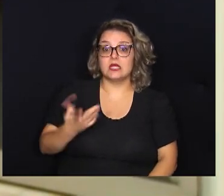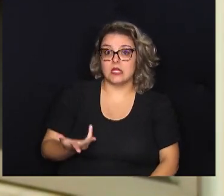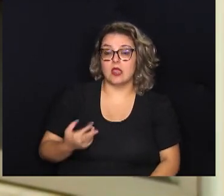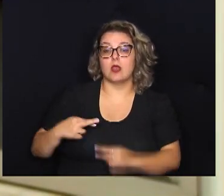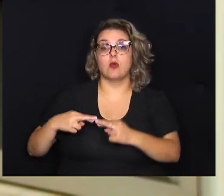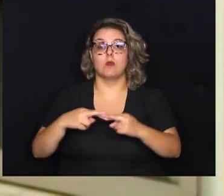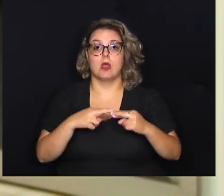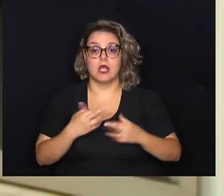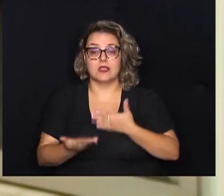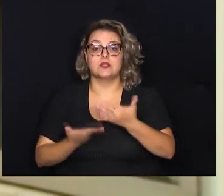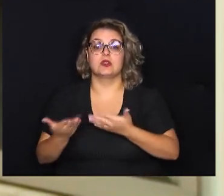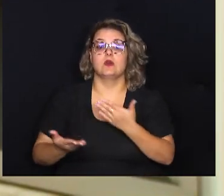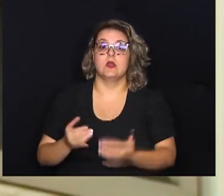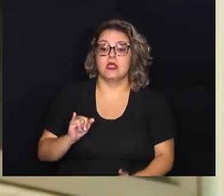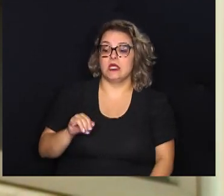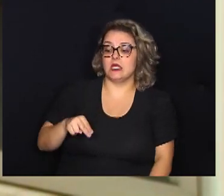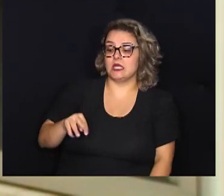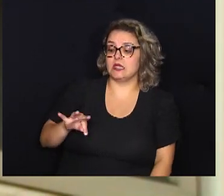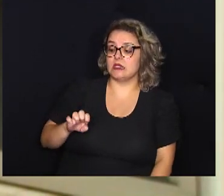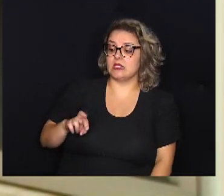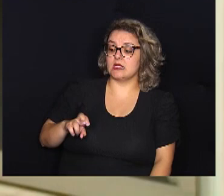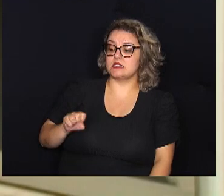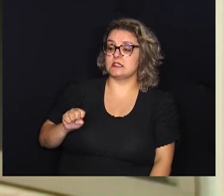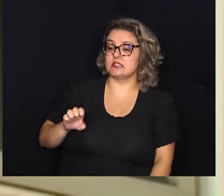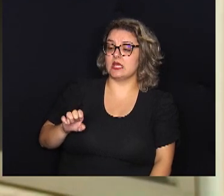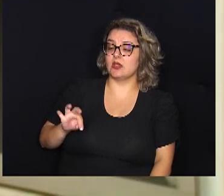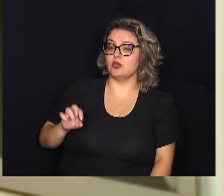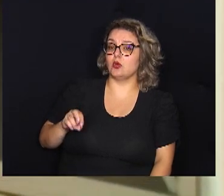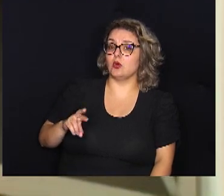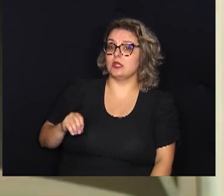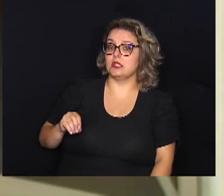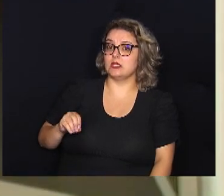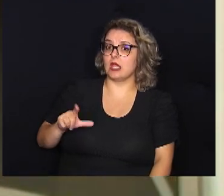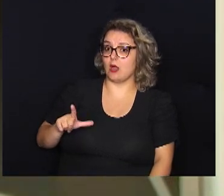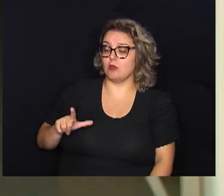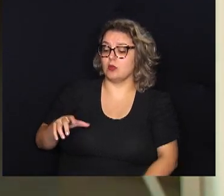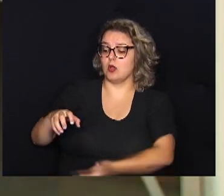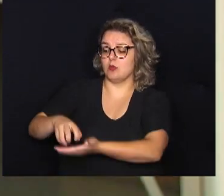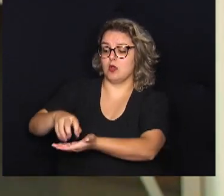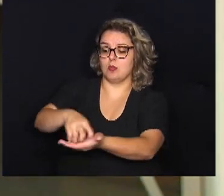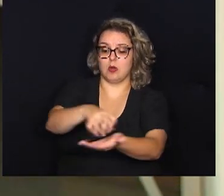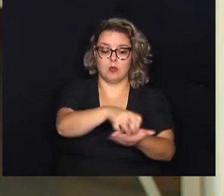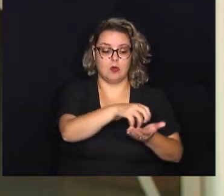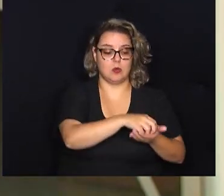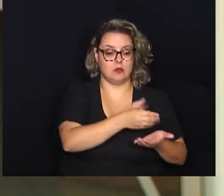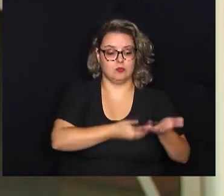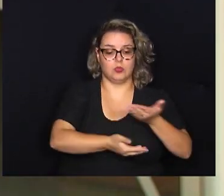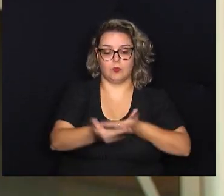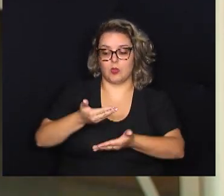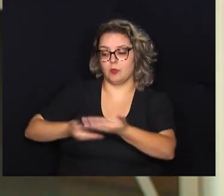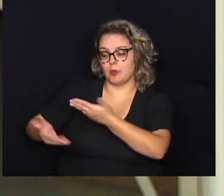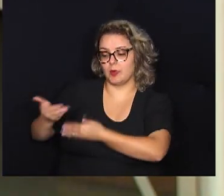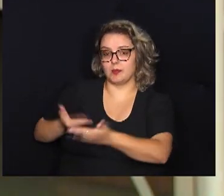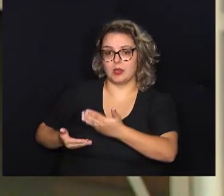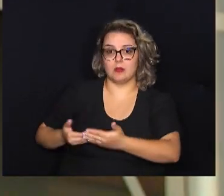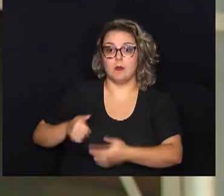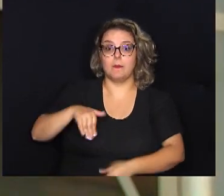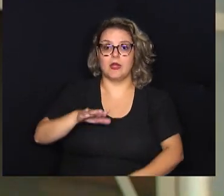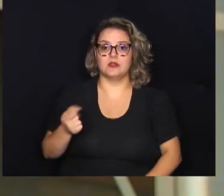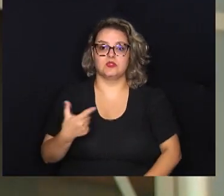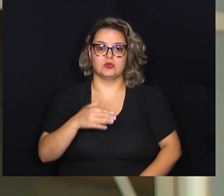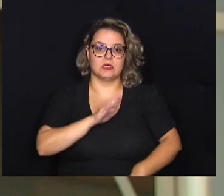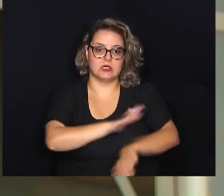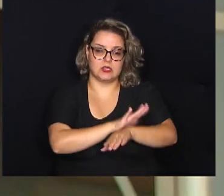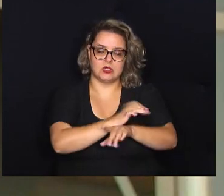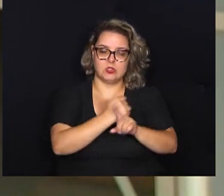serviço intersetorial, que vai para além da Secretaria de Assistência aqui no município. Mas na nossa secretaria,